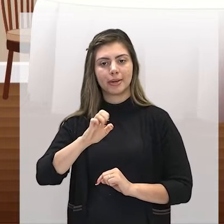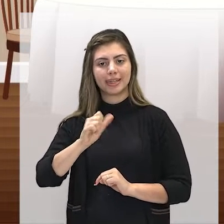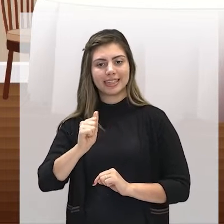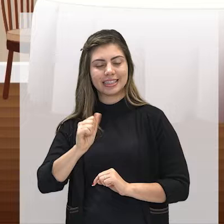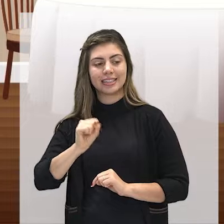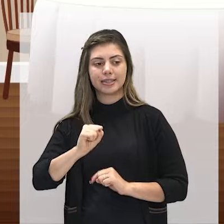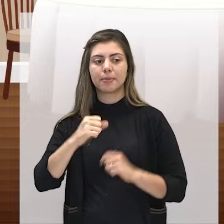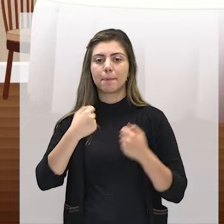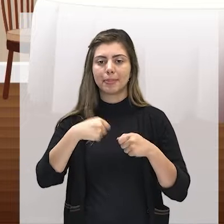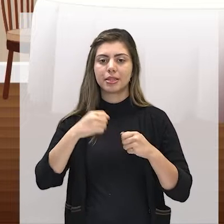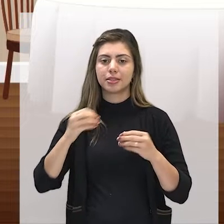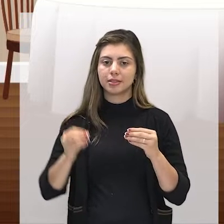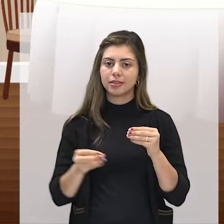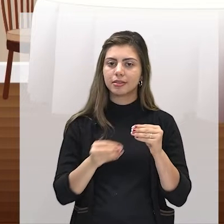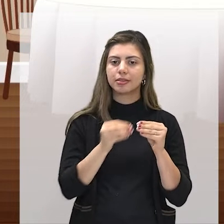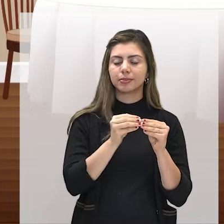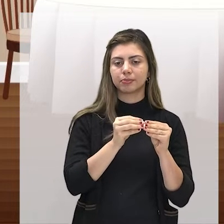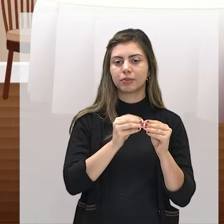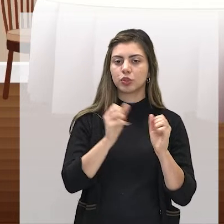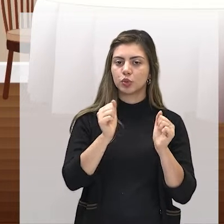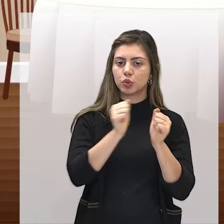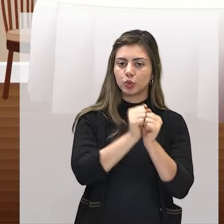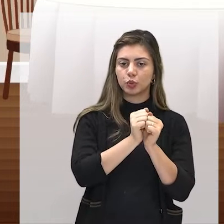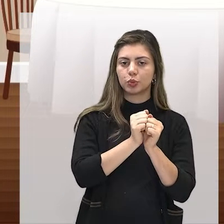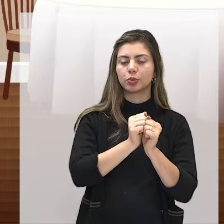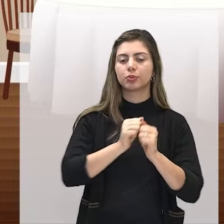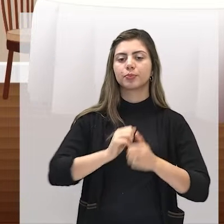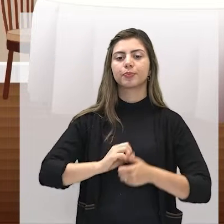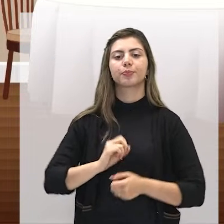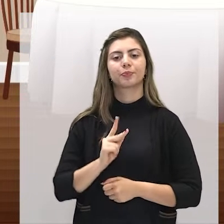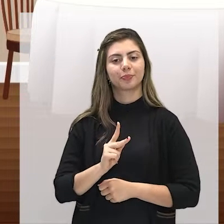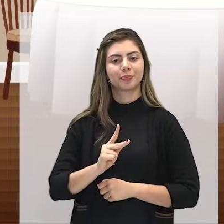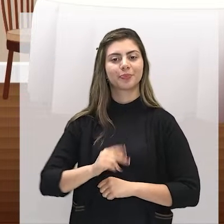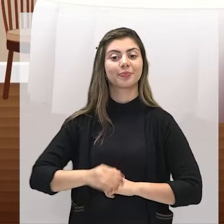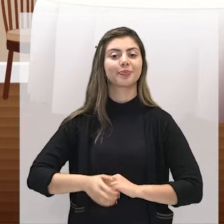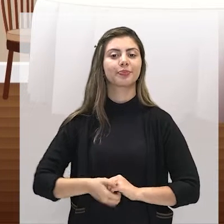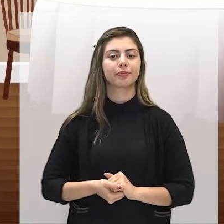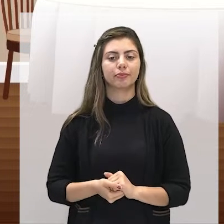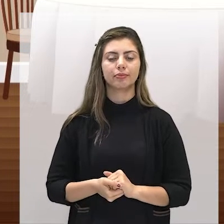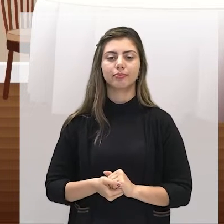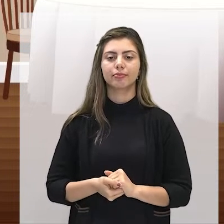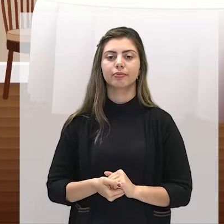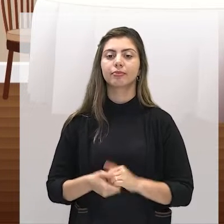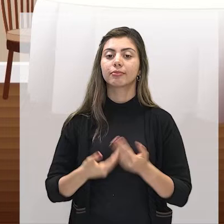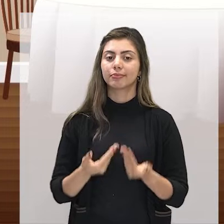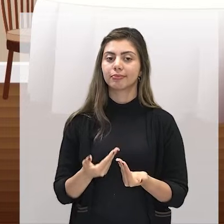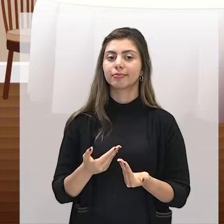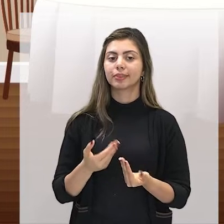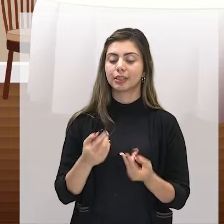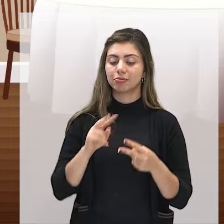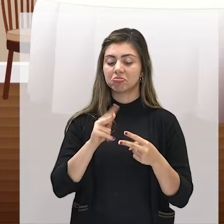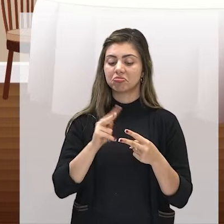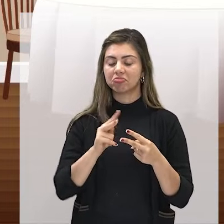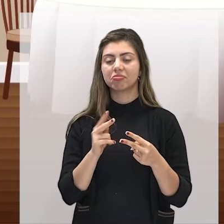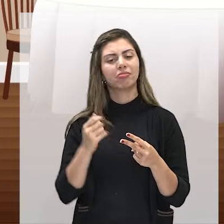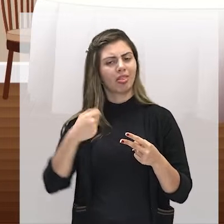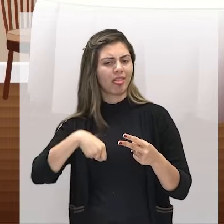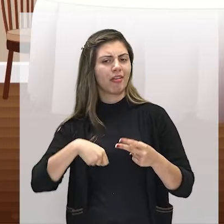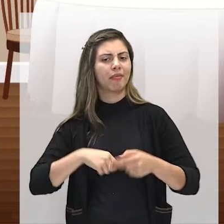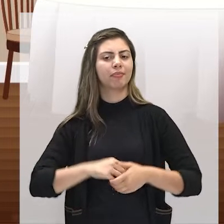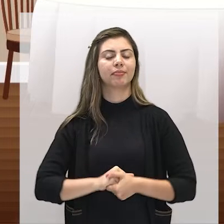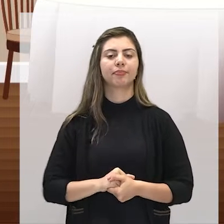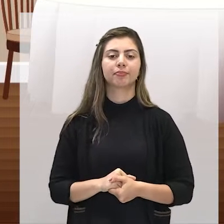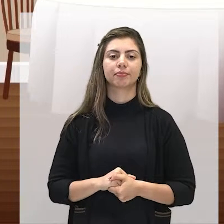mal-entendido. Você vai conseguir parecer ser educado, tá certo, gente? Então, essa mudança é possível. Além do mais,